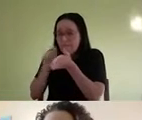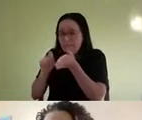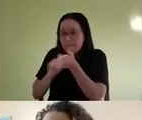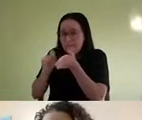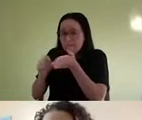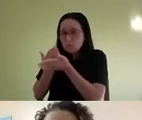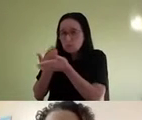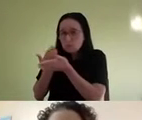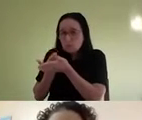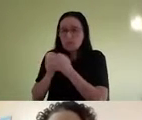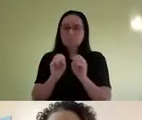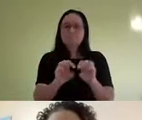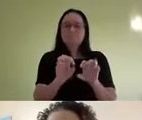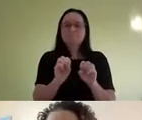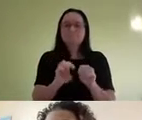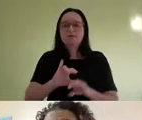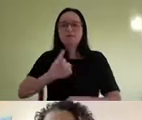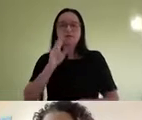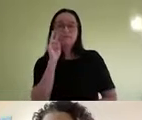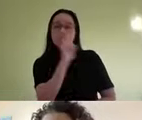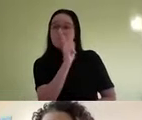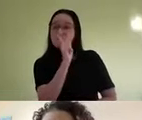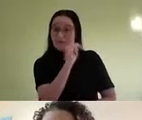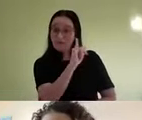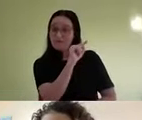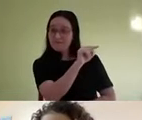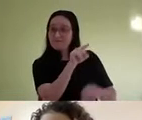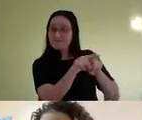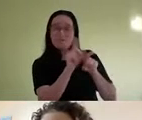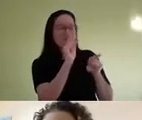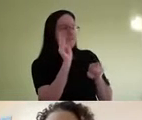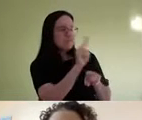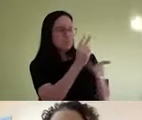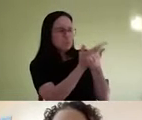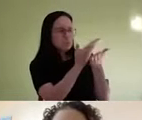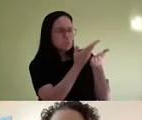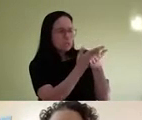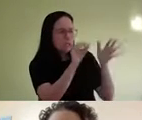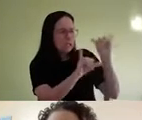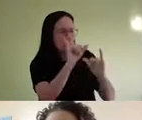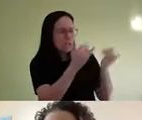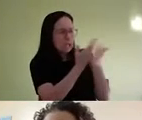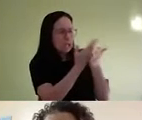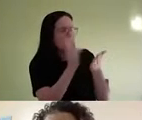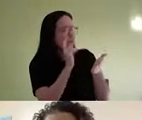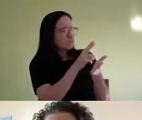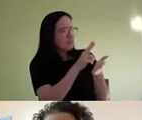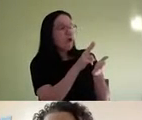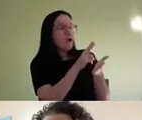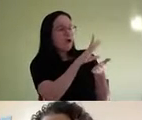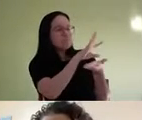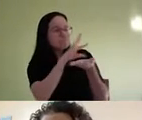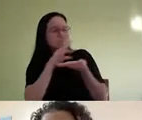Então, é uma coisa que eu peguei muito do meu pai, eu via meu pai estudando as fórmulas químicas para tingir tecido e foi uma experiência bastante